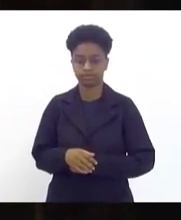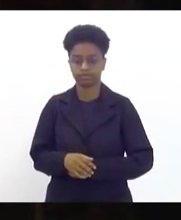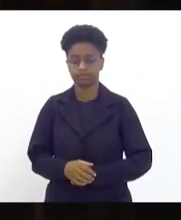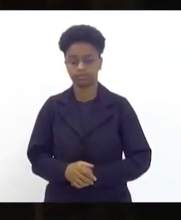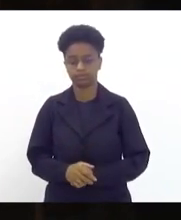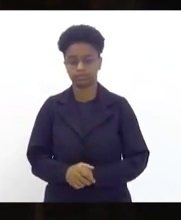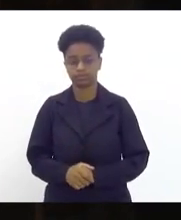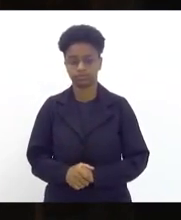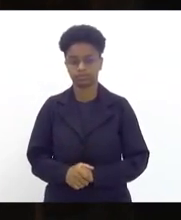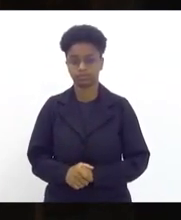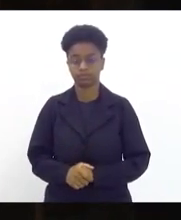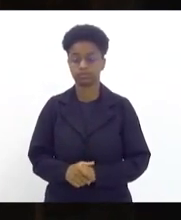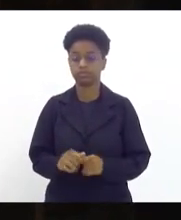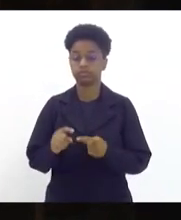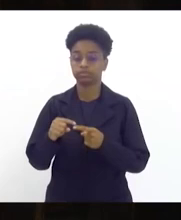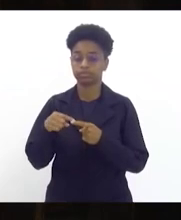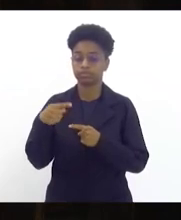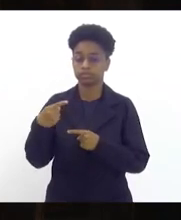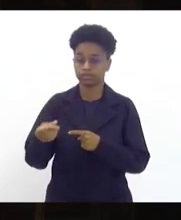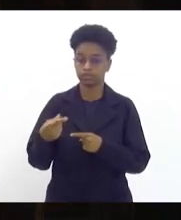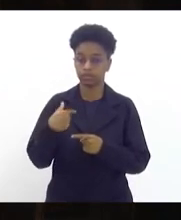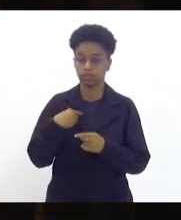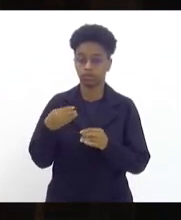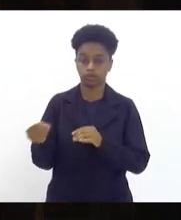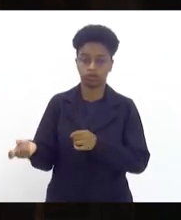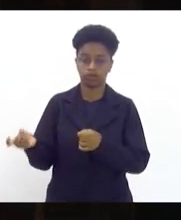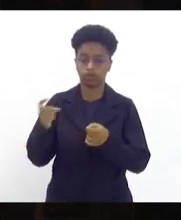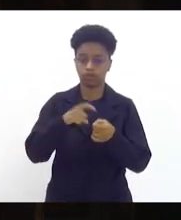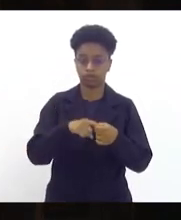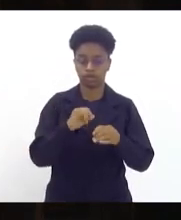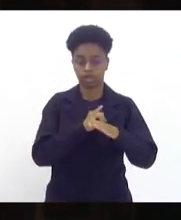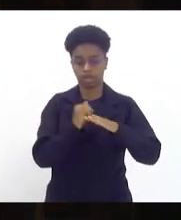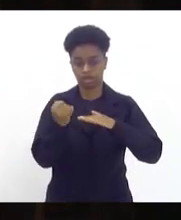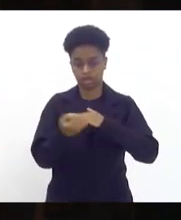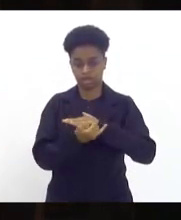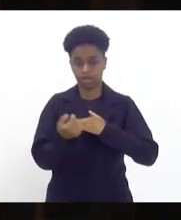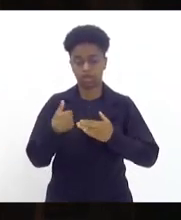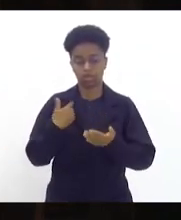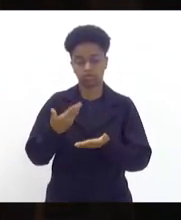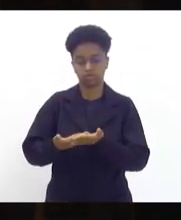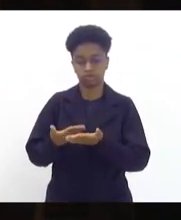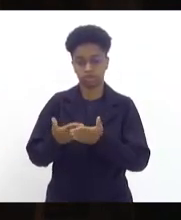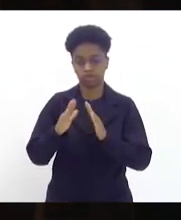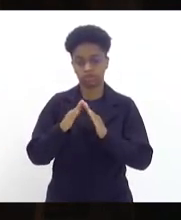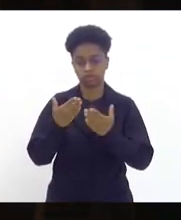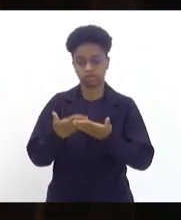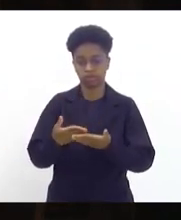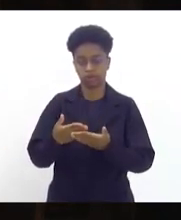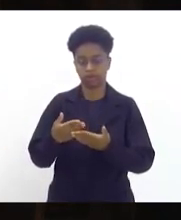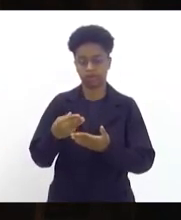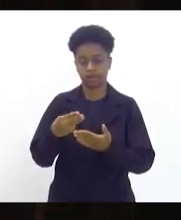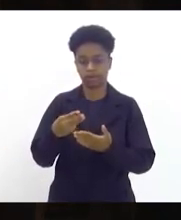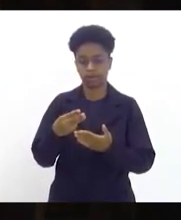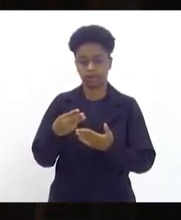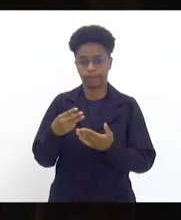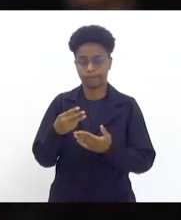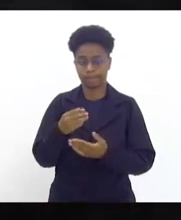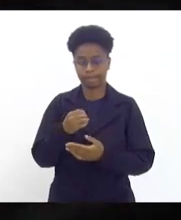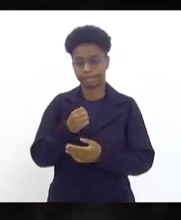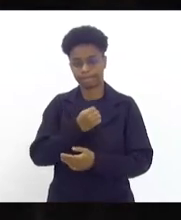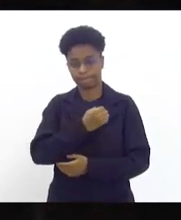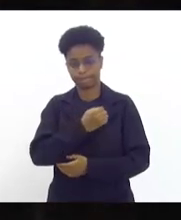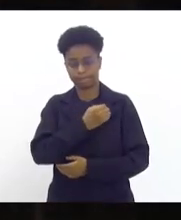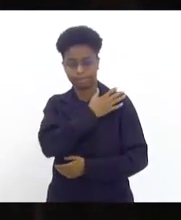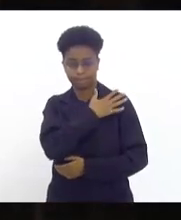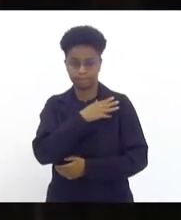depois passe na minha vida quando voltei para ele aí eu estudei no colégio militar na minha vida quase toda então me sinto